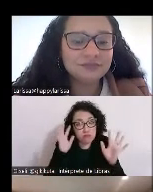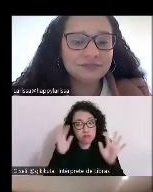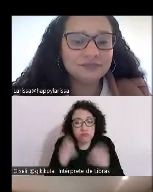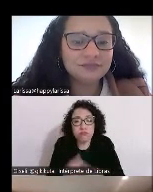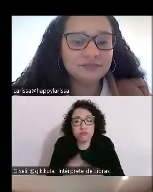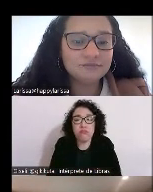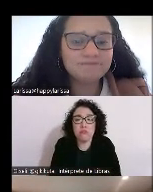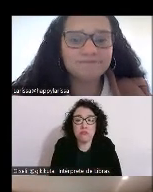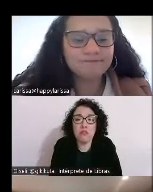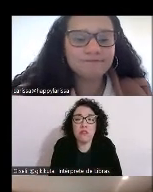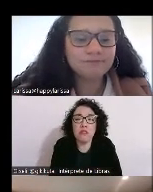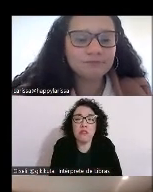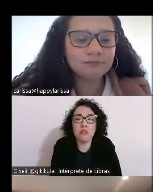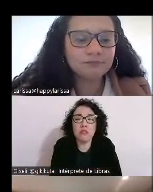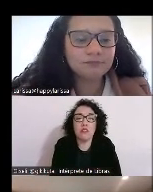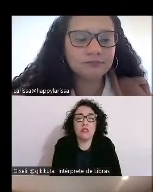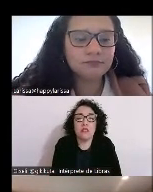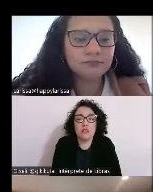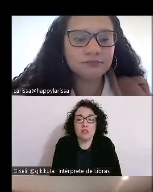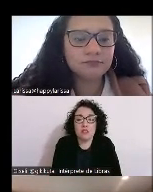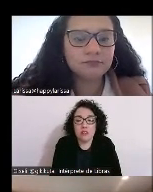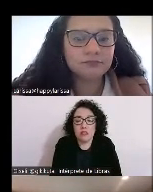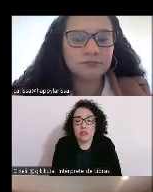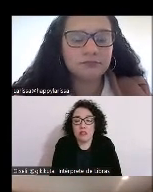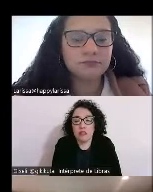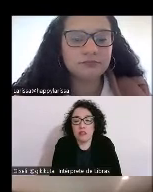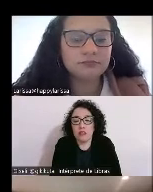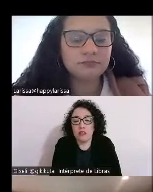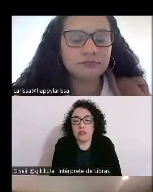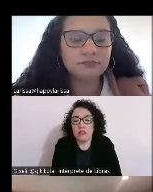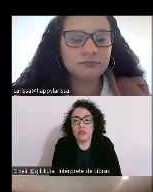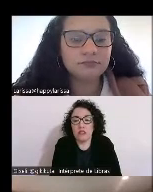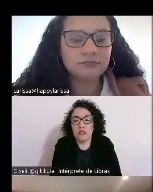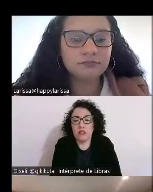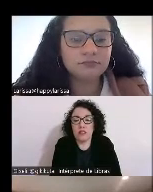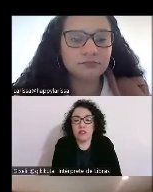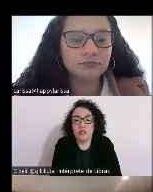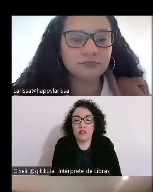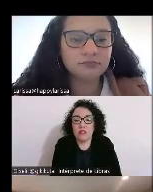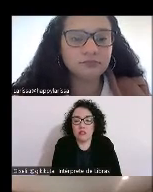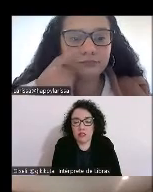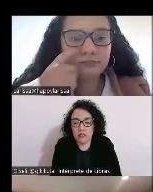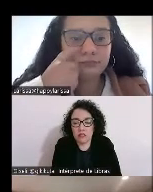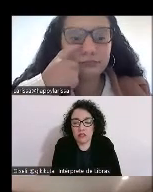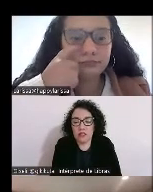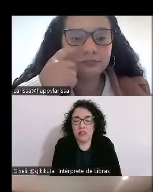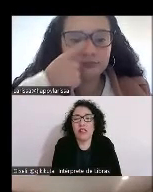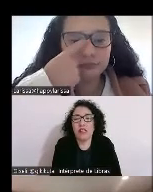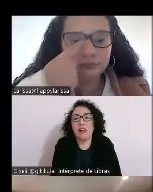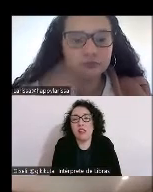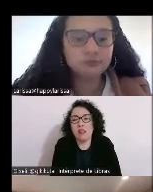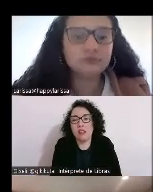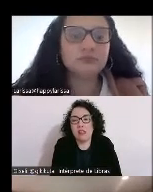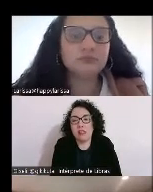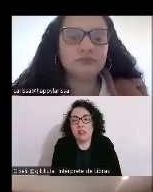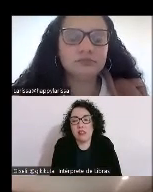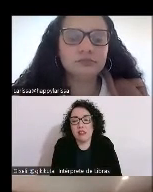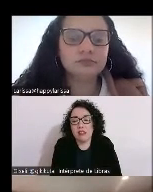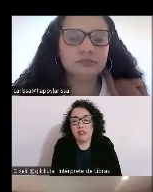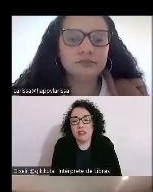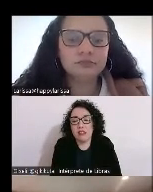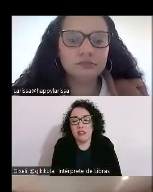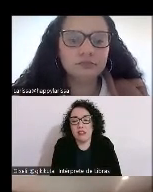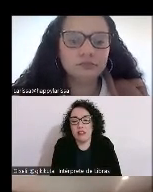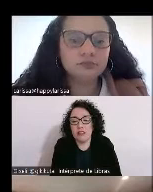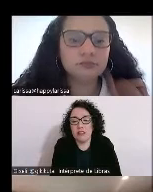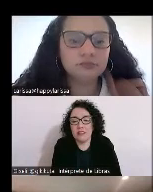his interest in starting a business, we had some type 1s and type 2s, like we had some business owners come